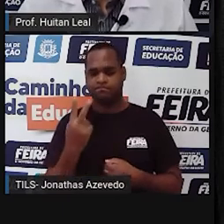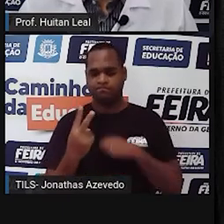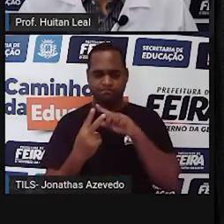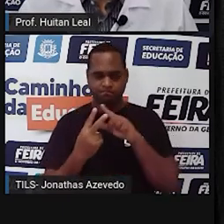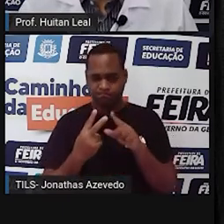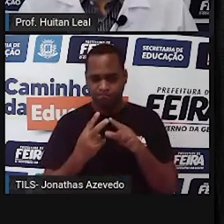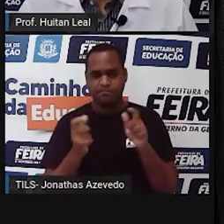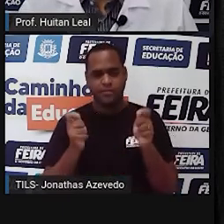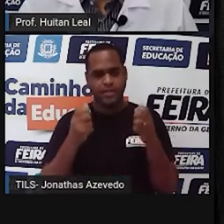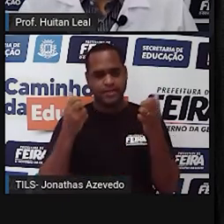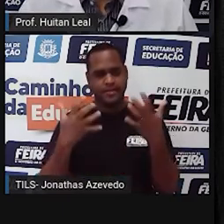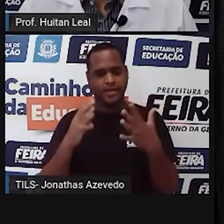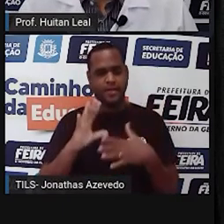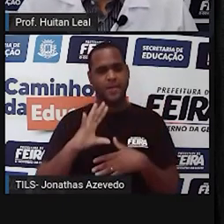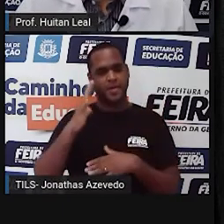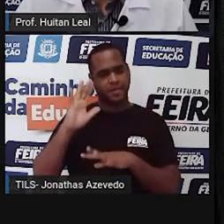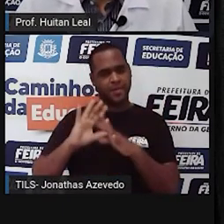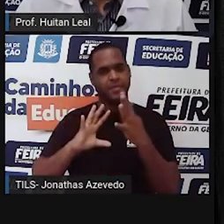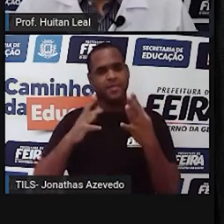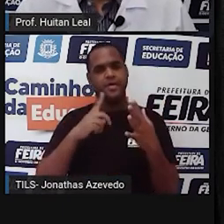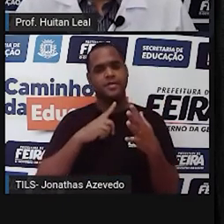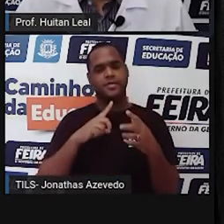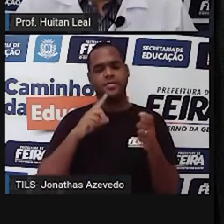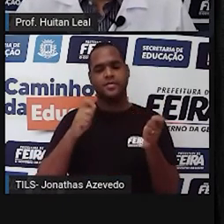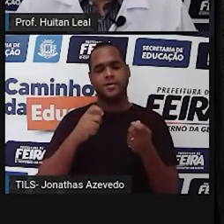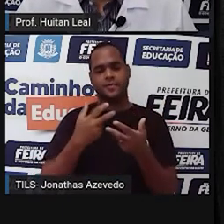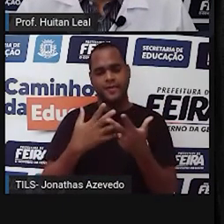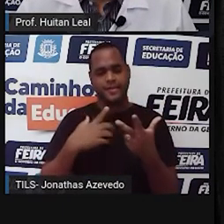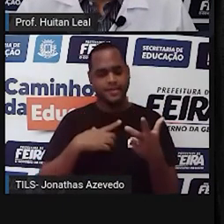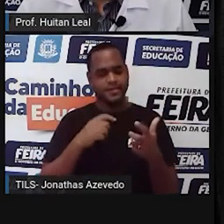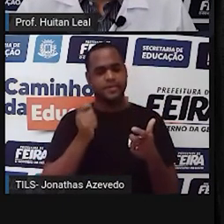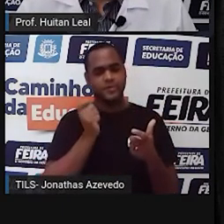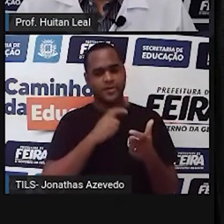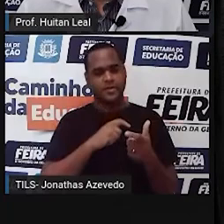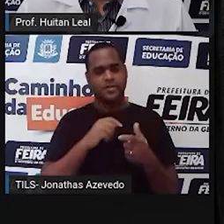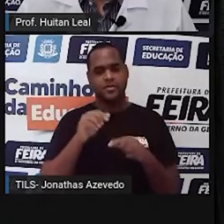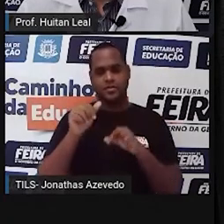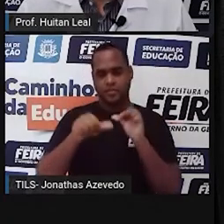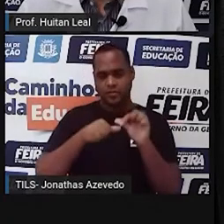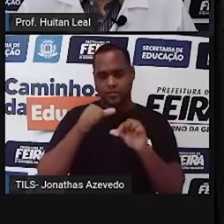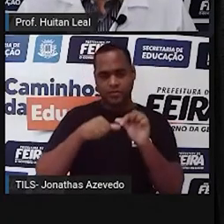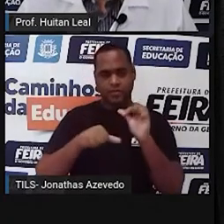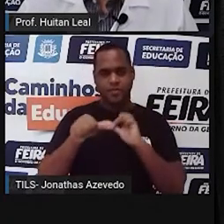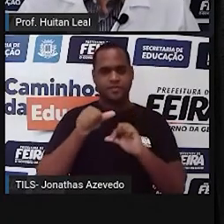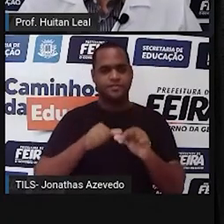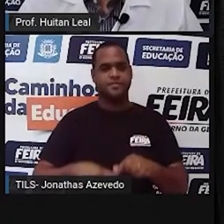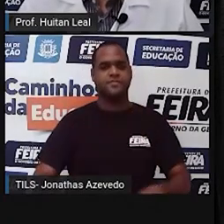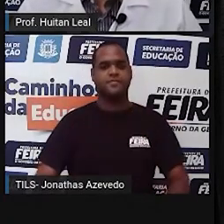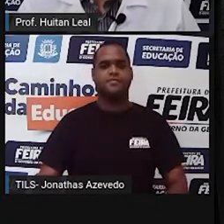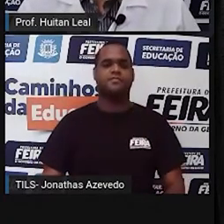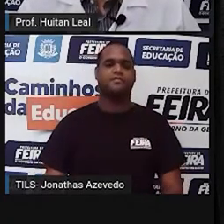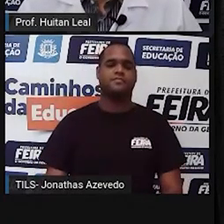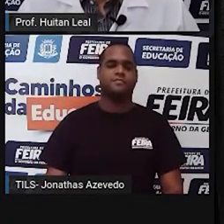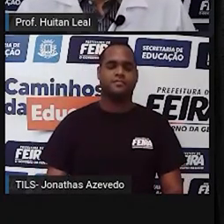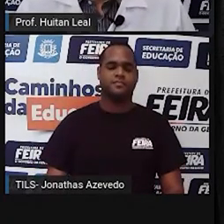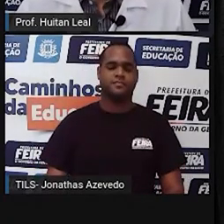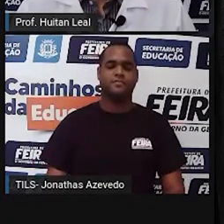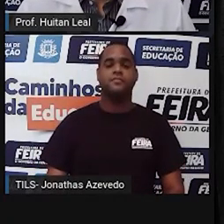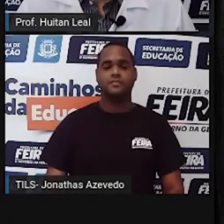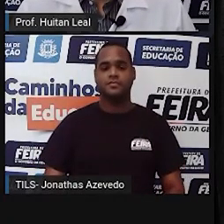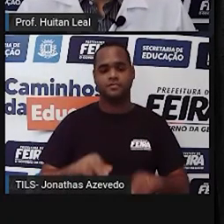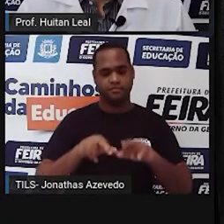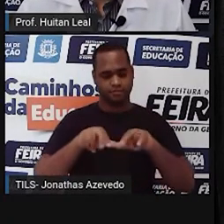as circunstâncias em que os advérbios sofrem flexão, mudança. E existem também